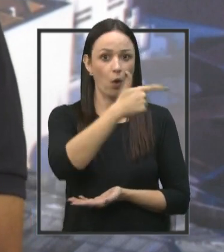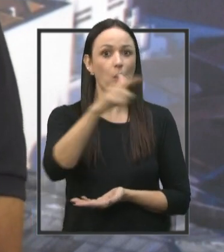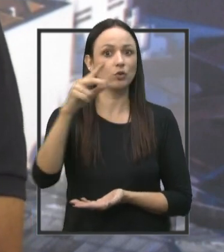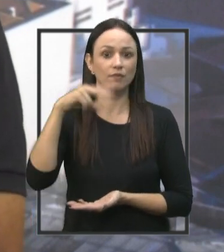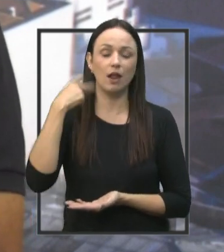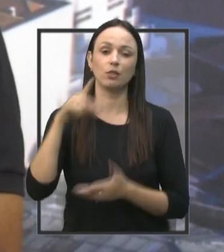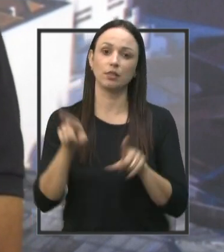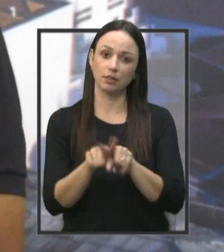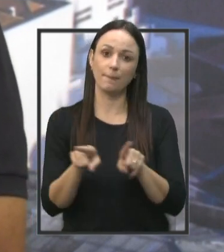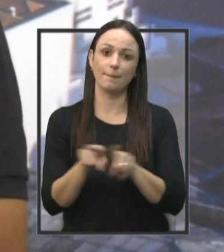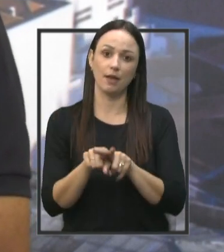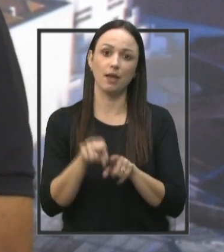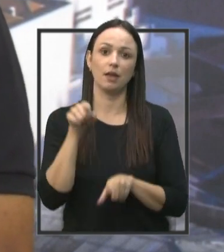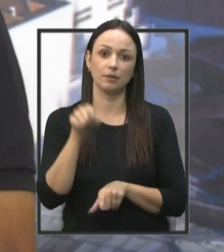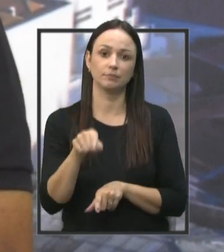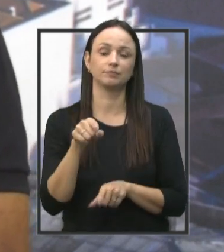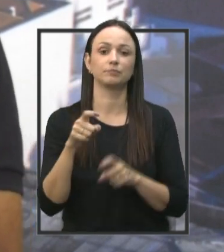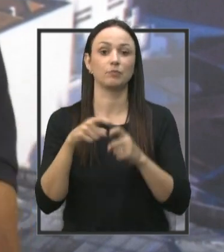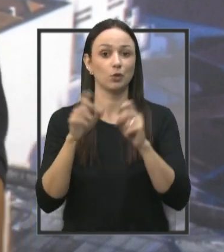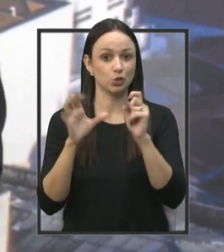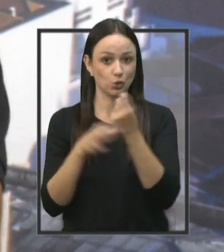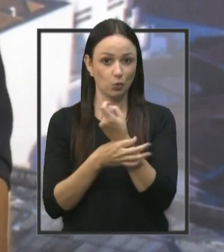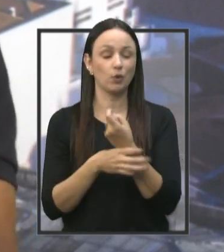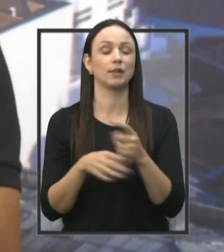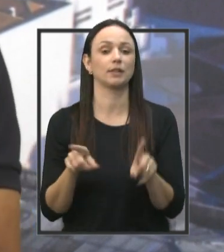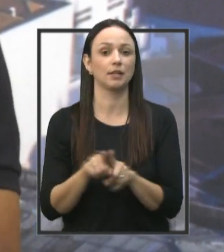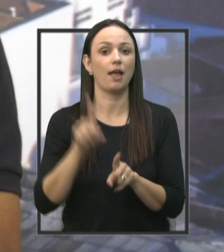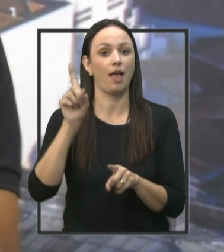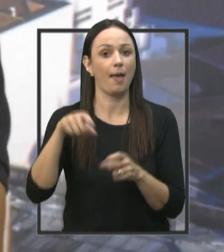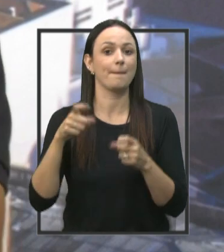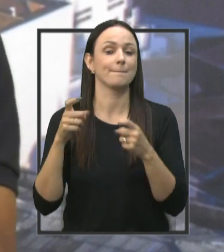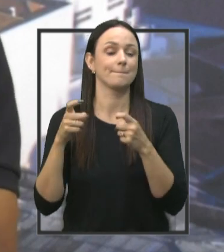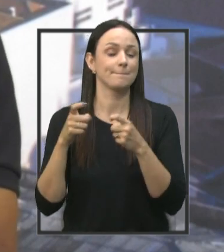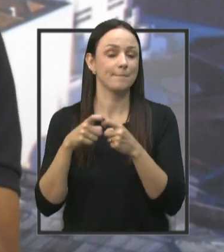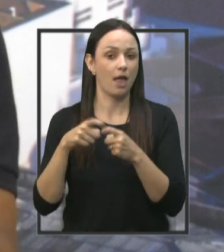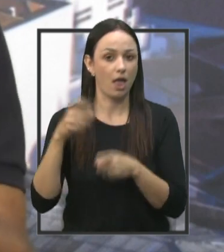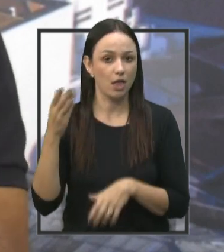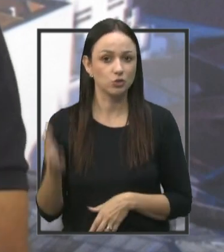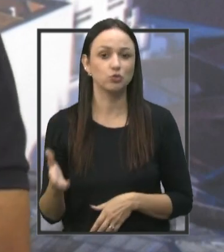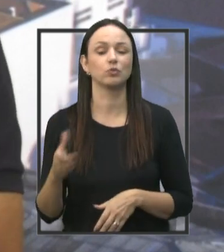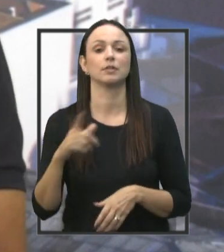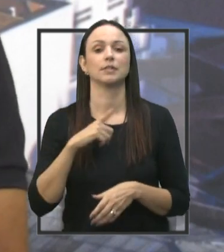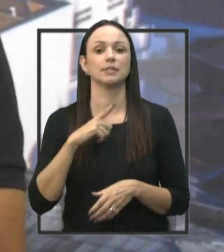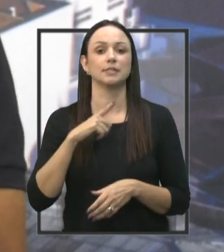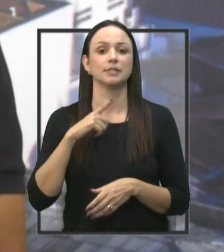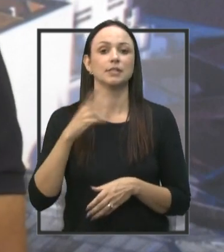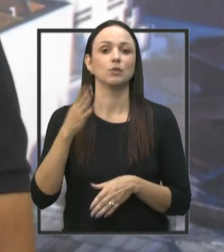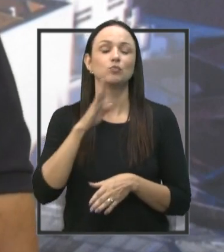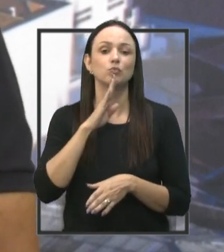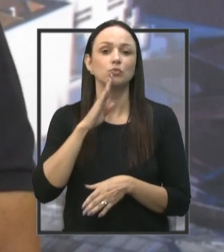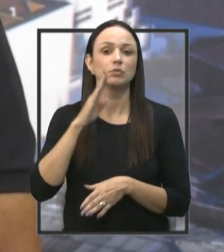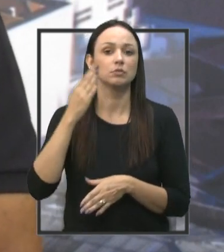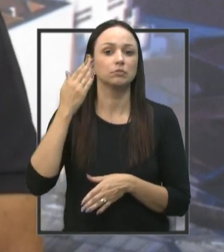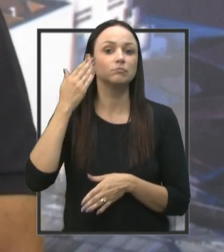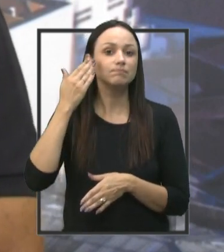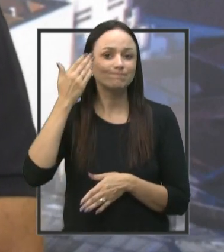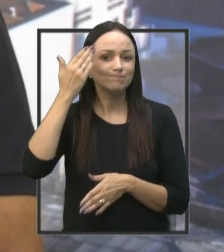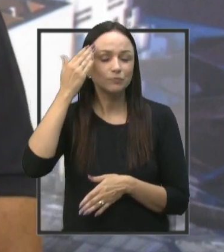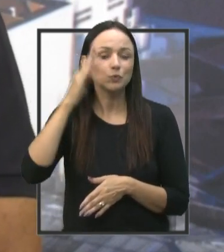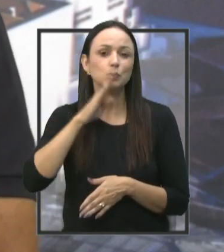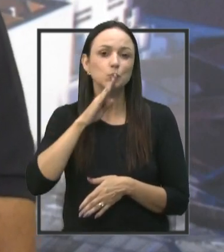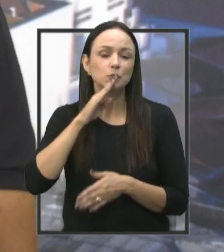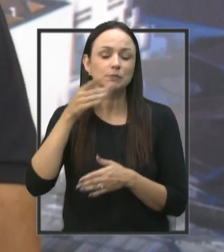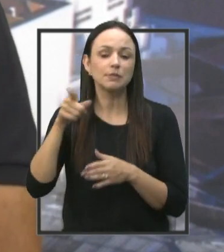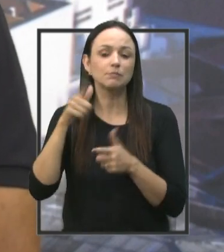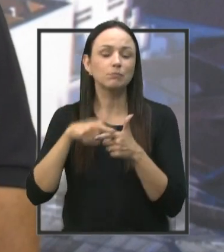vários outros vereadores, inclusive o Dr. Segura, que também é médico e tem uma grande ciência em relação a esse tipo